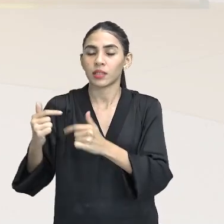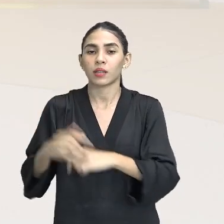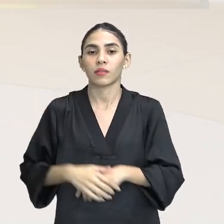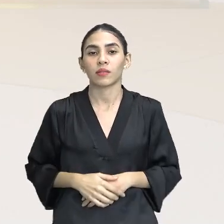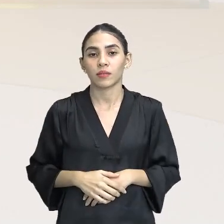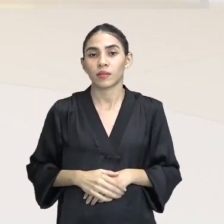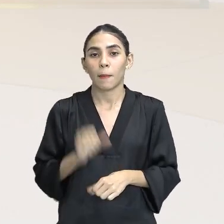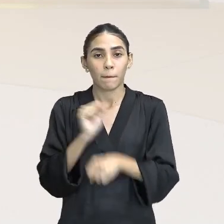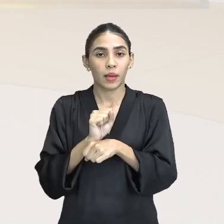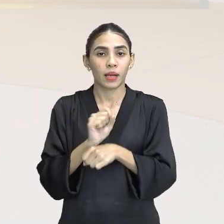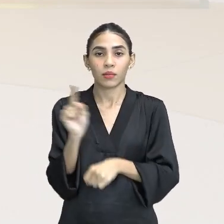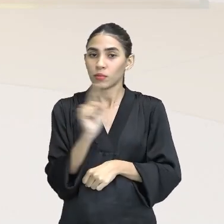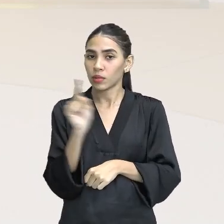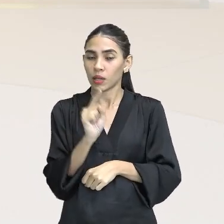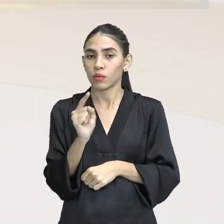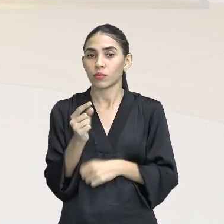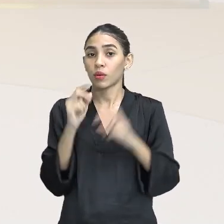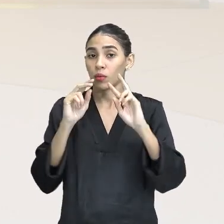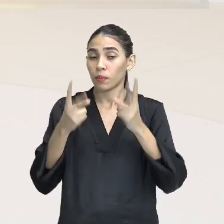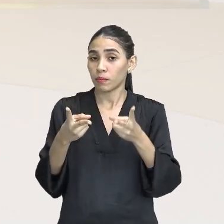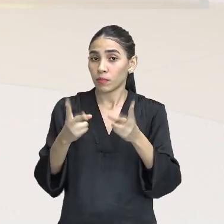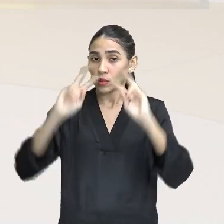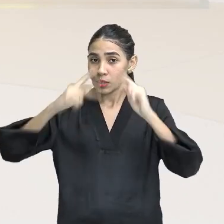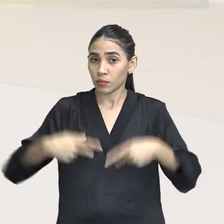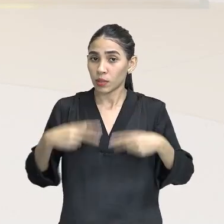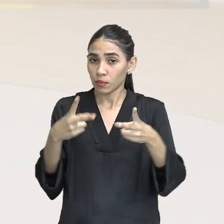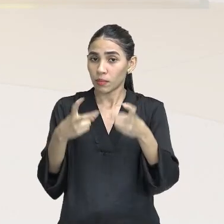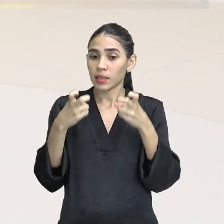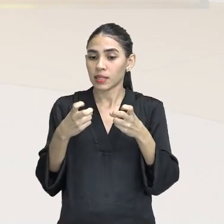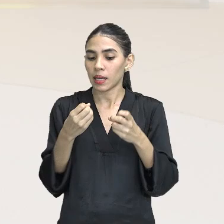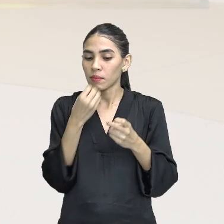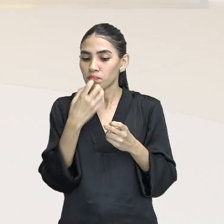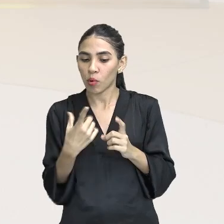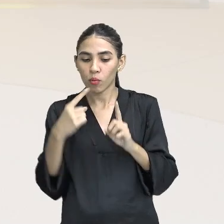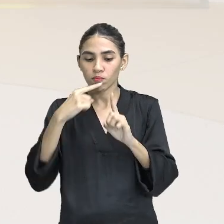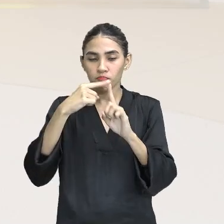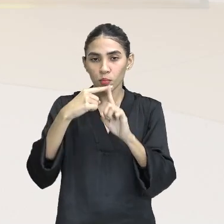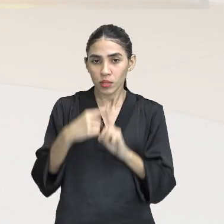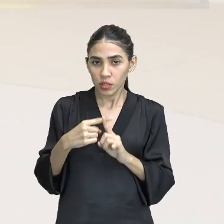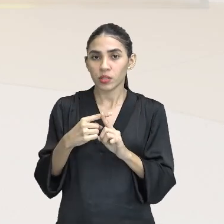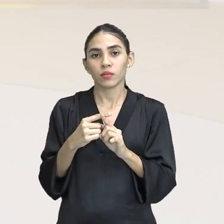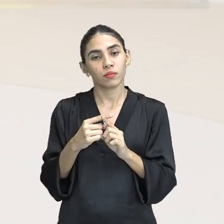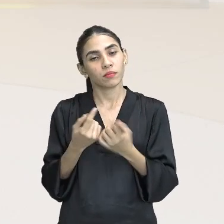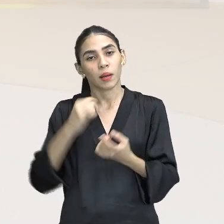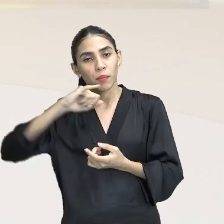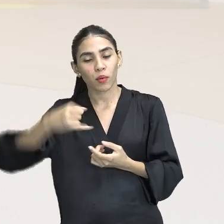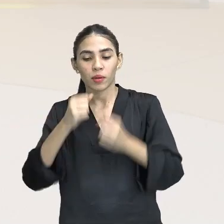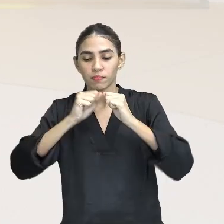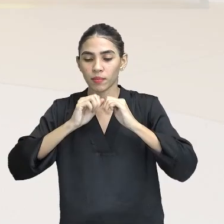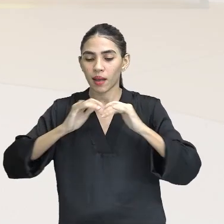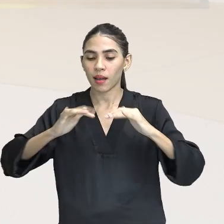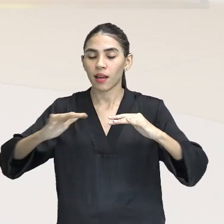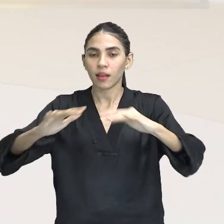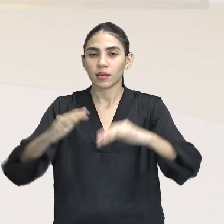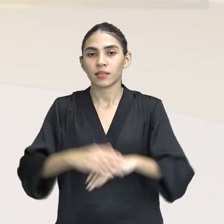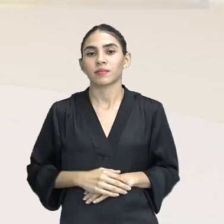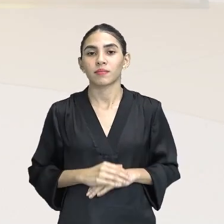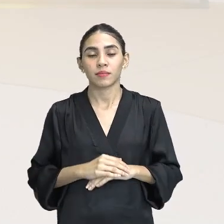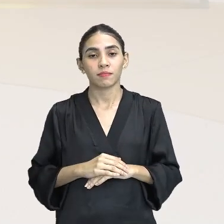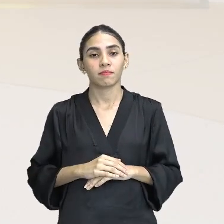Ele, o ser humano, ele percebe que é algo que é bom, que é positivo para o seu dia a dia. Então, as pessoas vão criando, vão inovando,